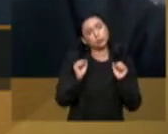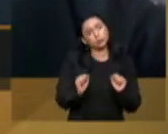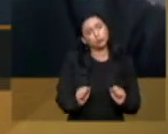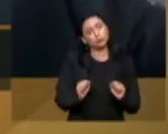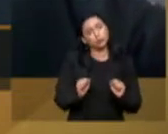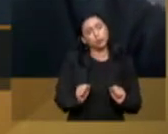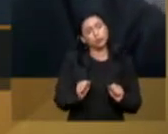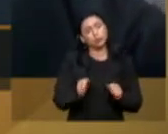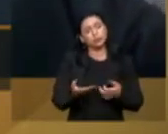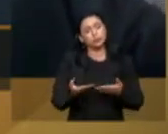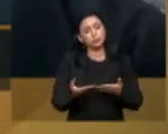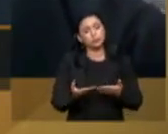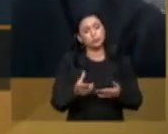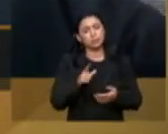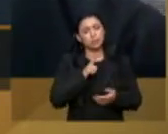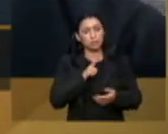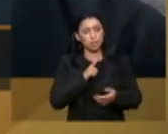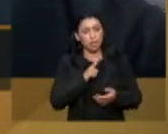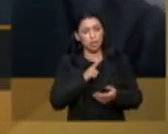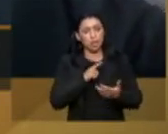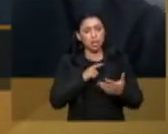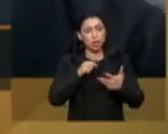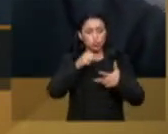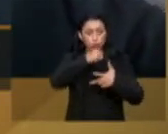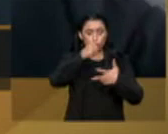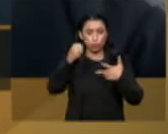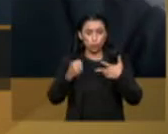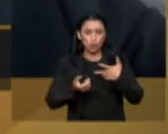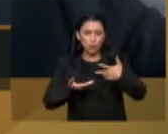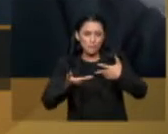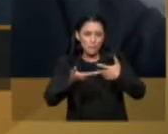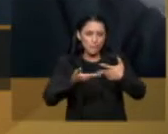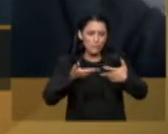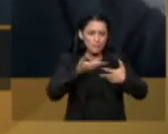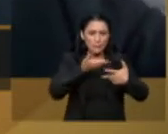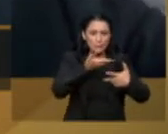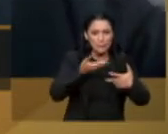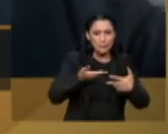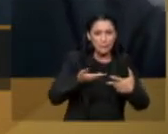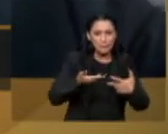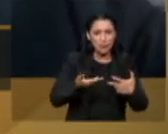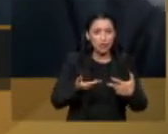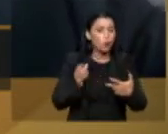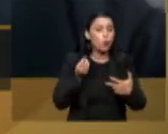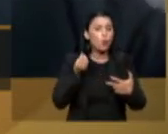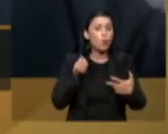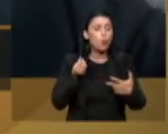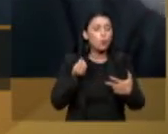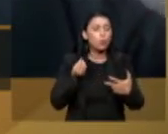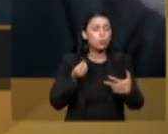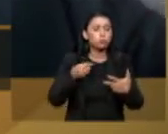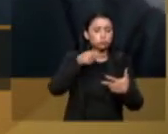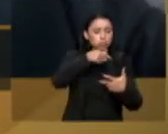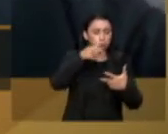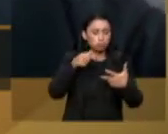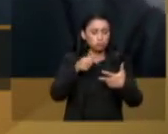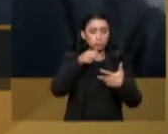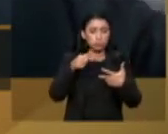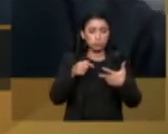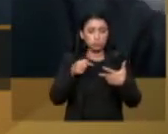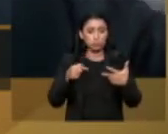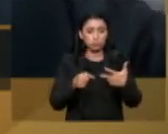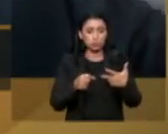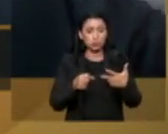se relacionar os poderes na República. Como se dá a relação entre o poder executivo,